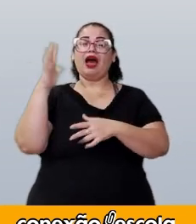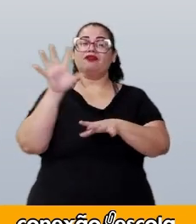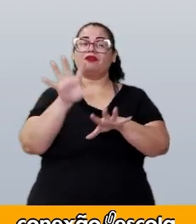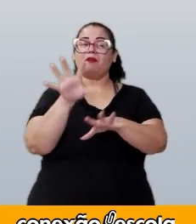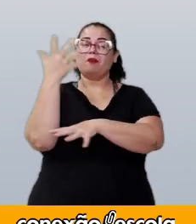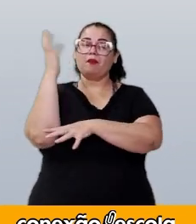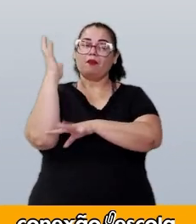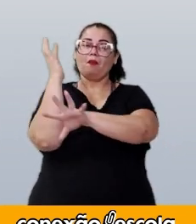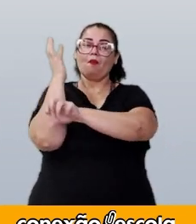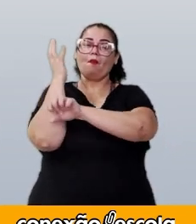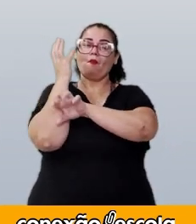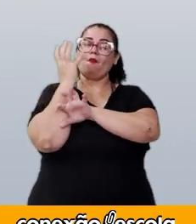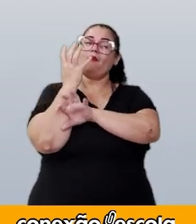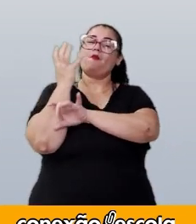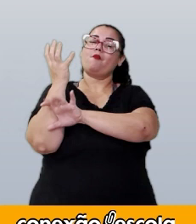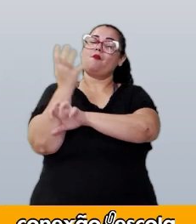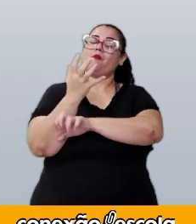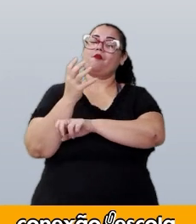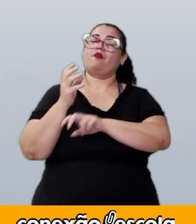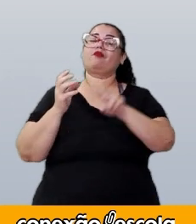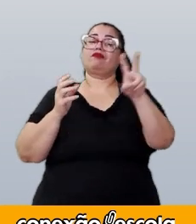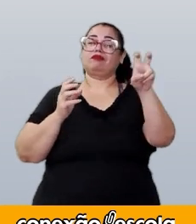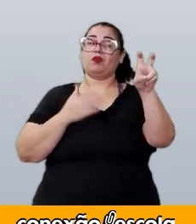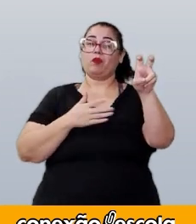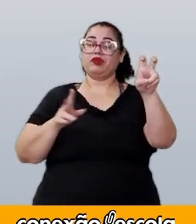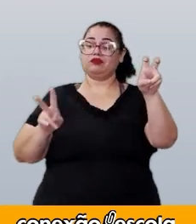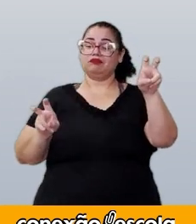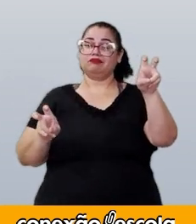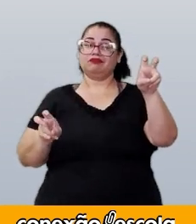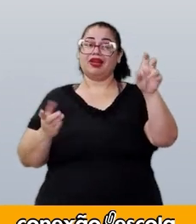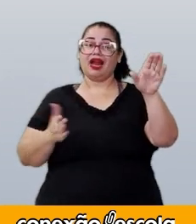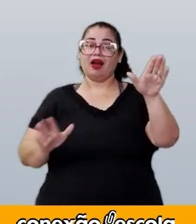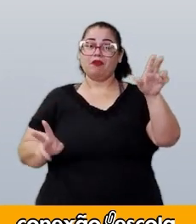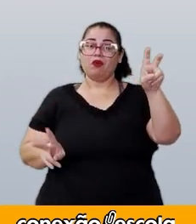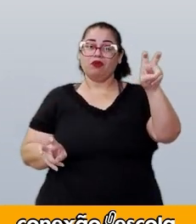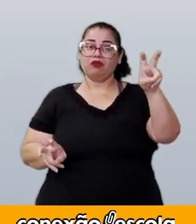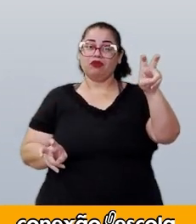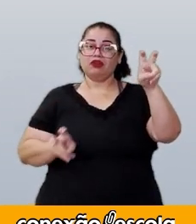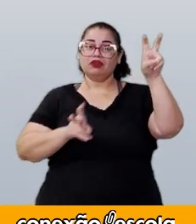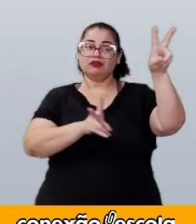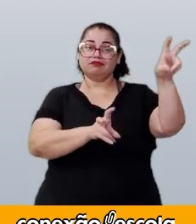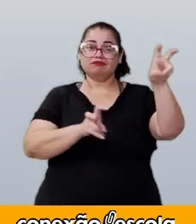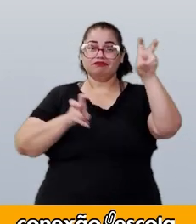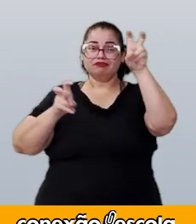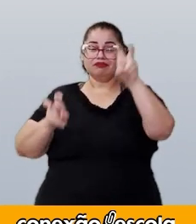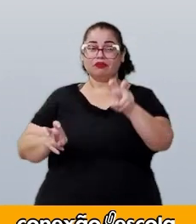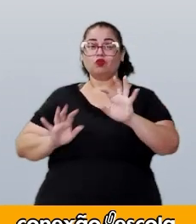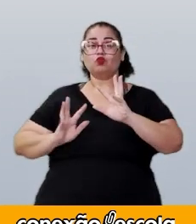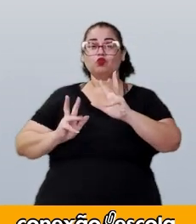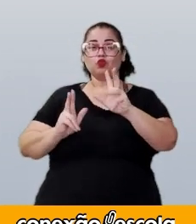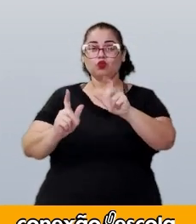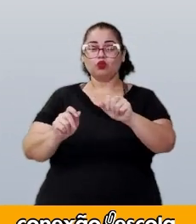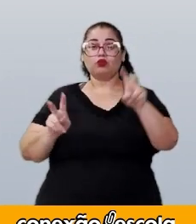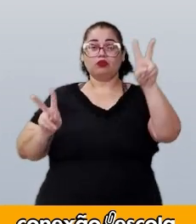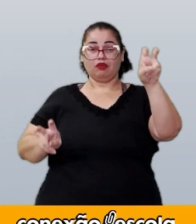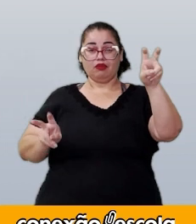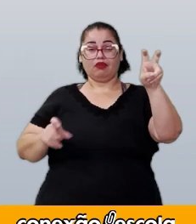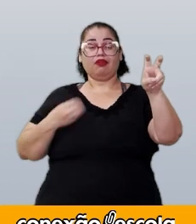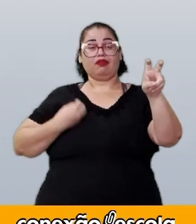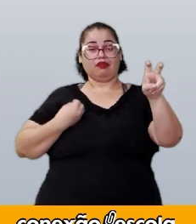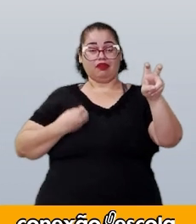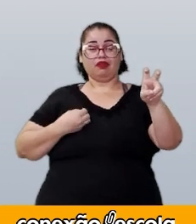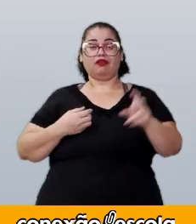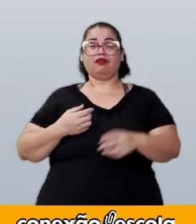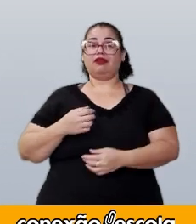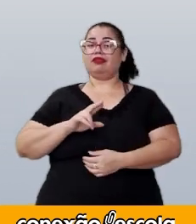árvores sobreviventes. Fecha aspas. Ou seja, tudo isso que eu acabei de ler, que está entre aspas,